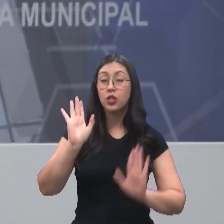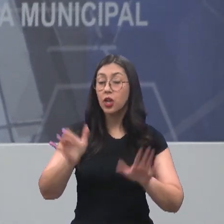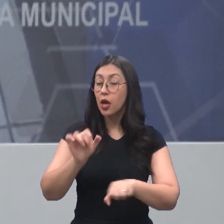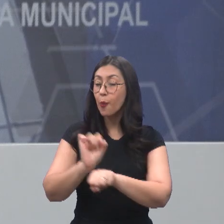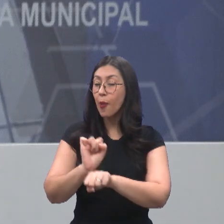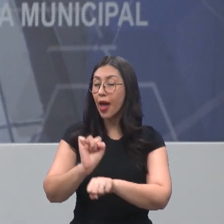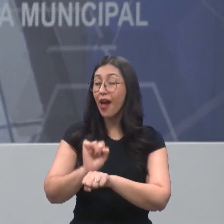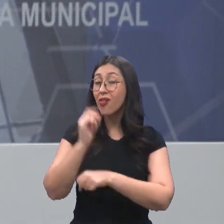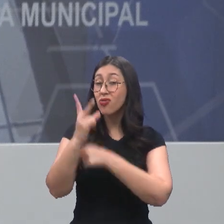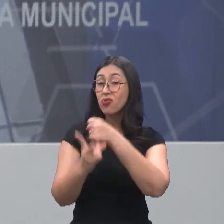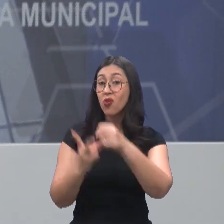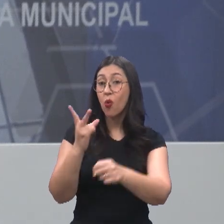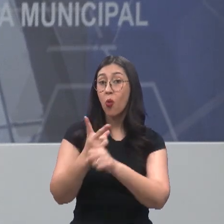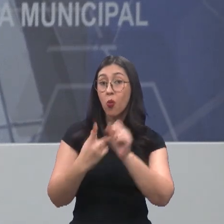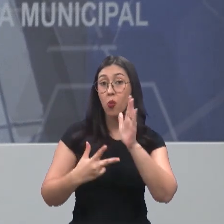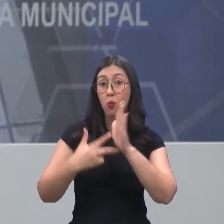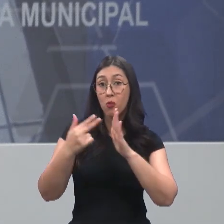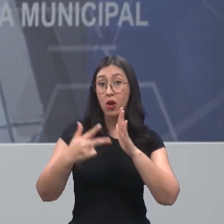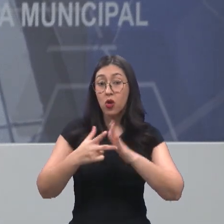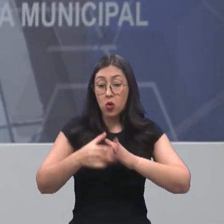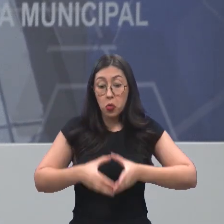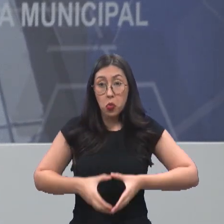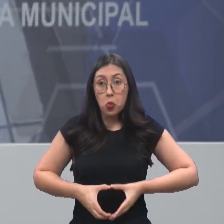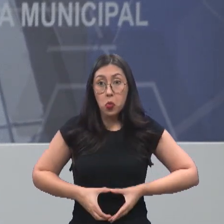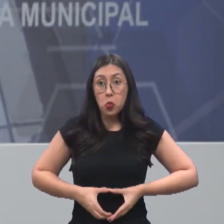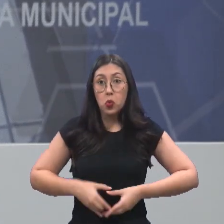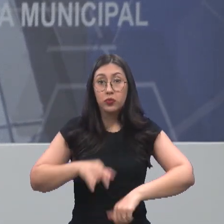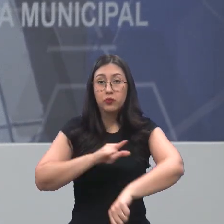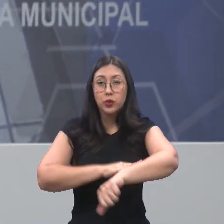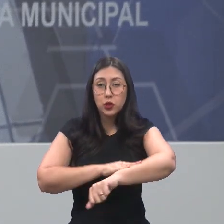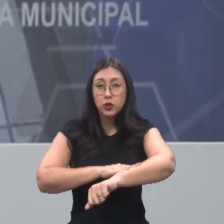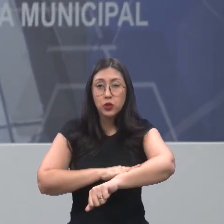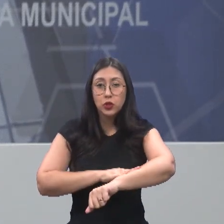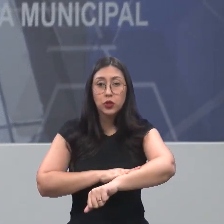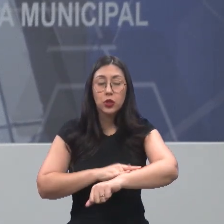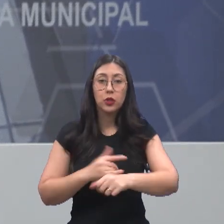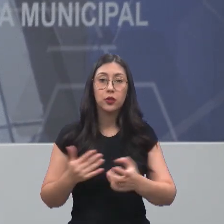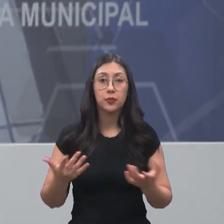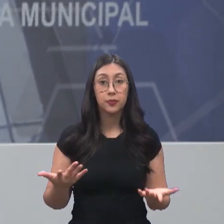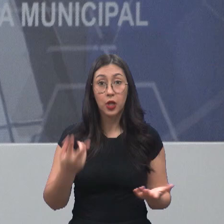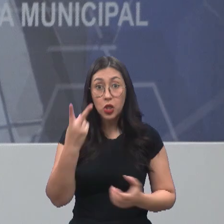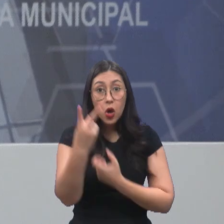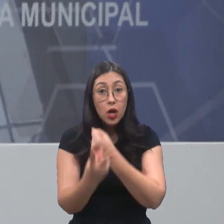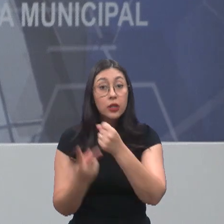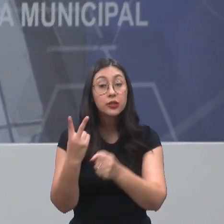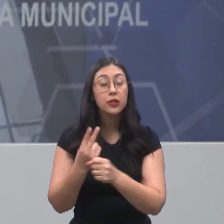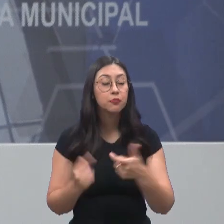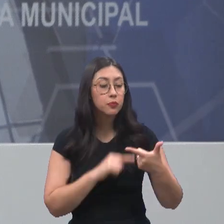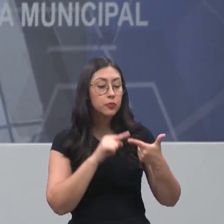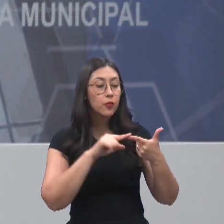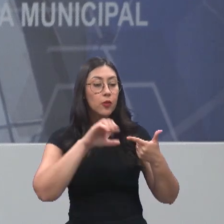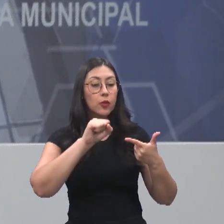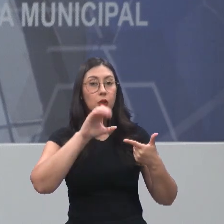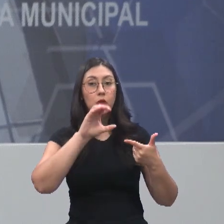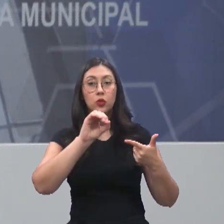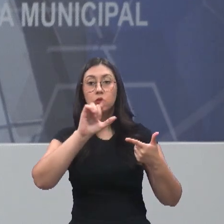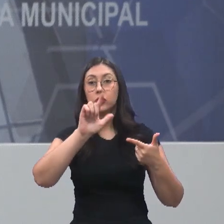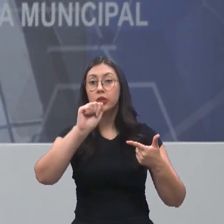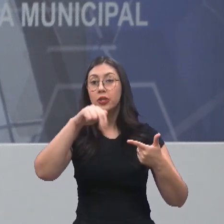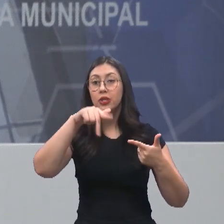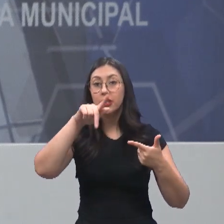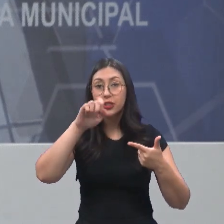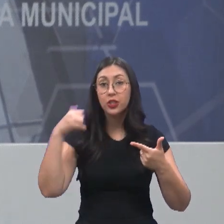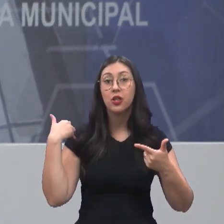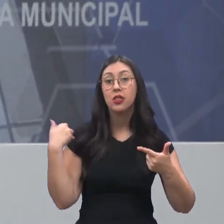anos por uma cirurgia de bexiga. 2 anos já. A Solange, de 40 anos, aguarda mais de 1 ano por